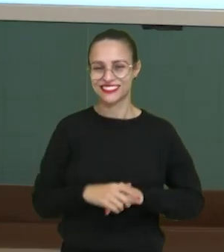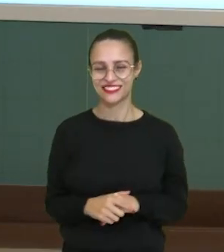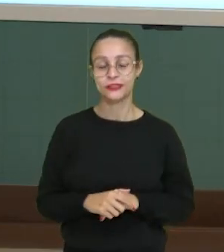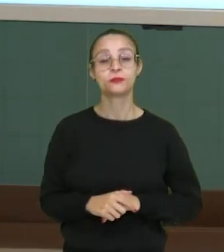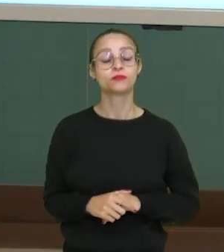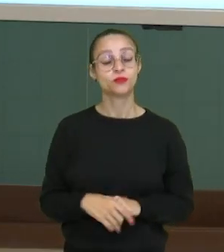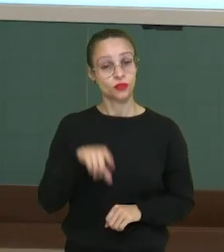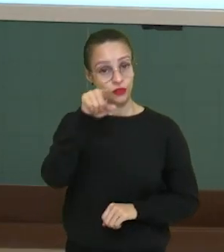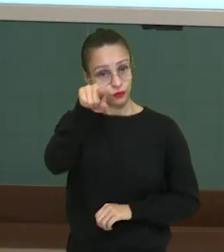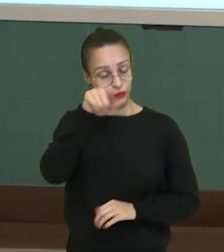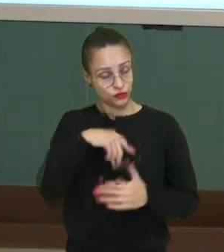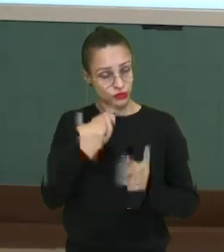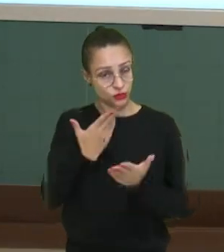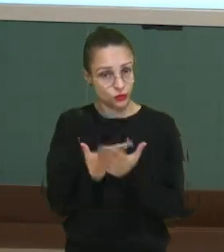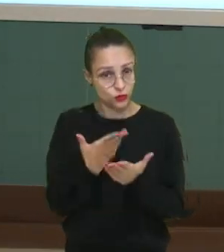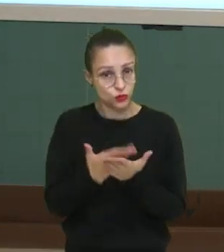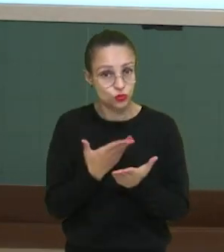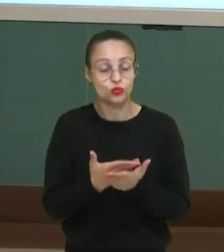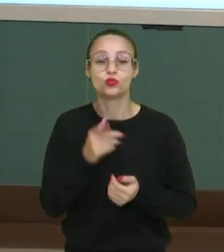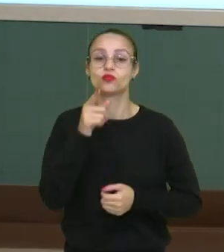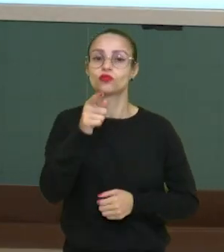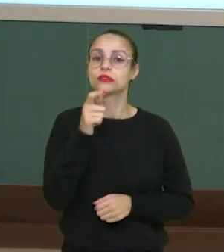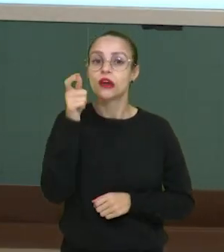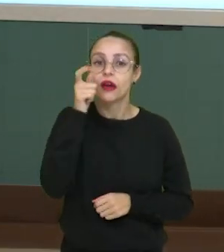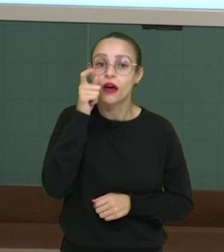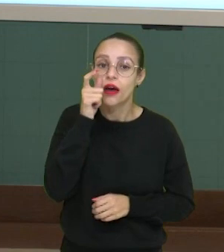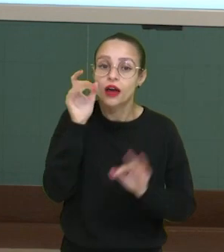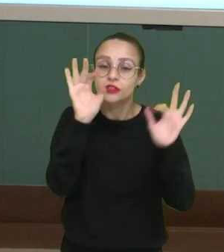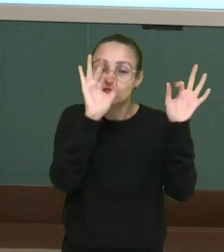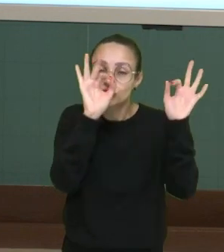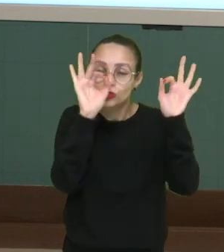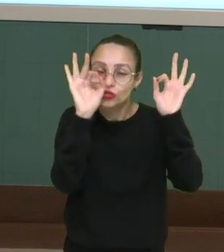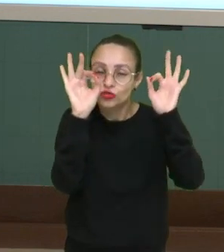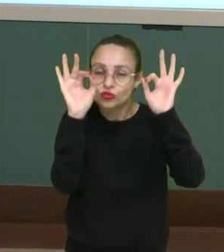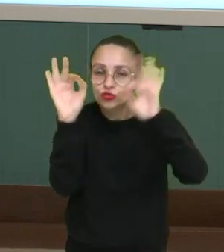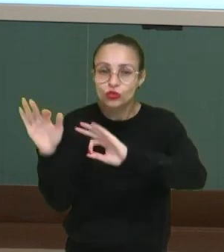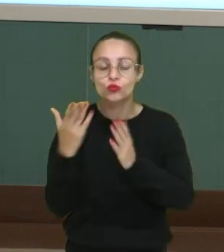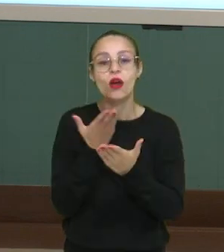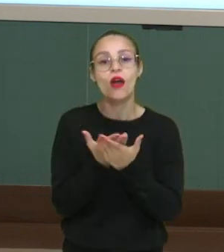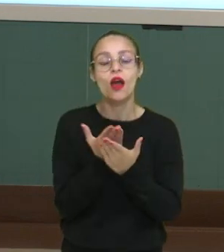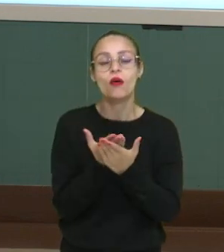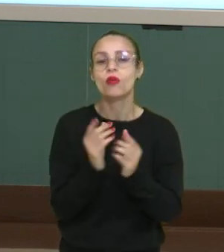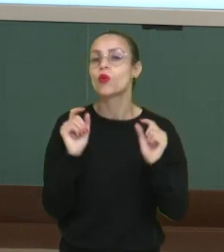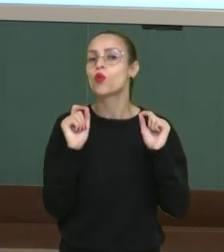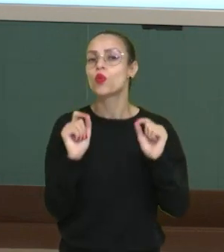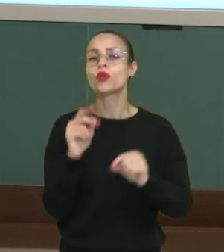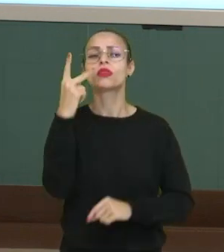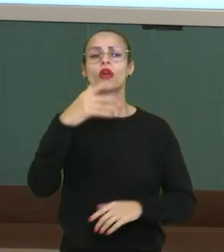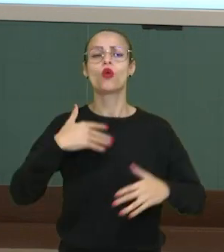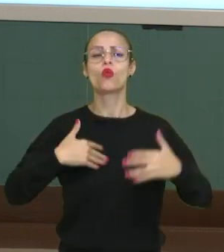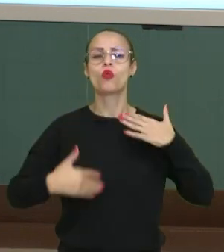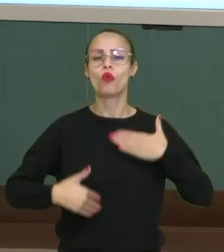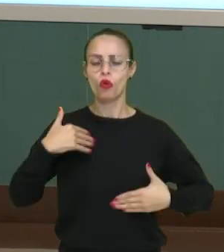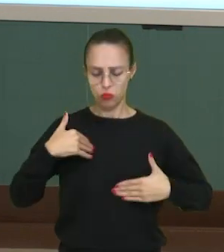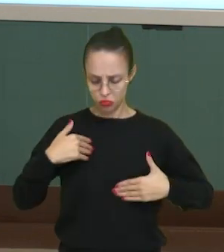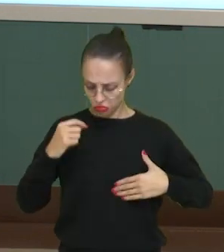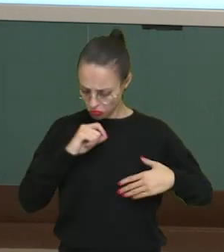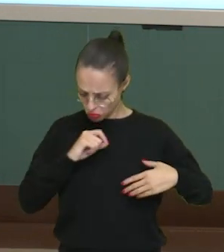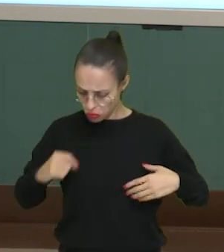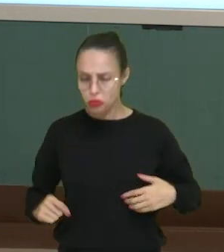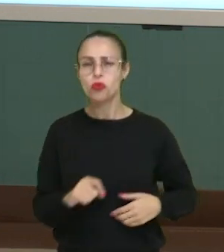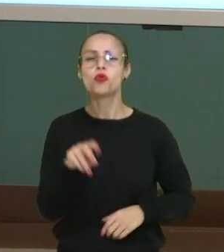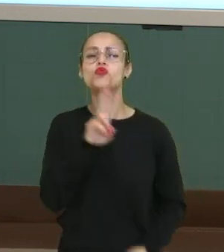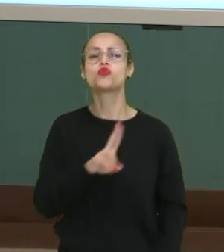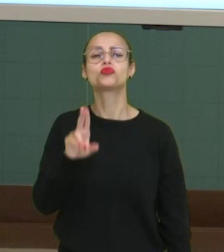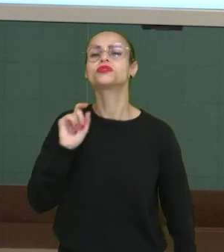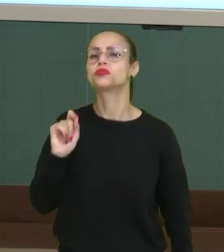você estuda, quando você está assistindo uma aula, quais partes do seu corpo você usa? E